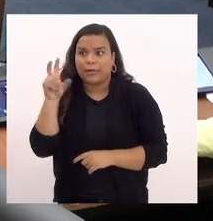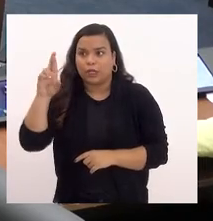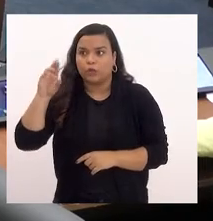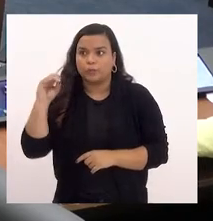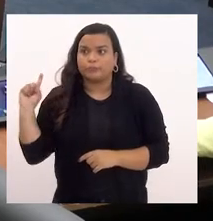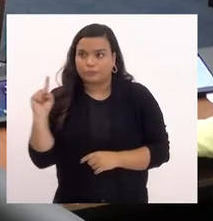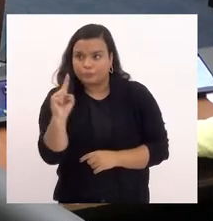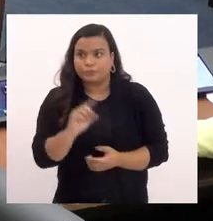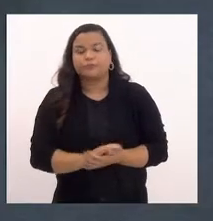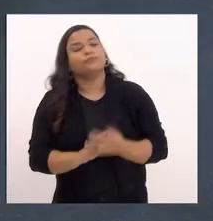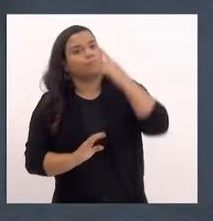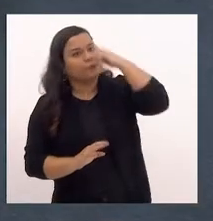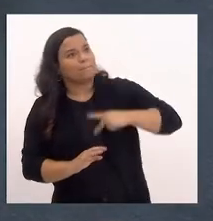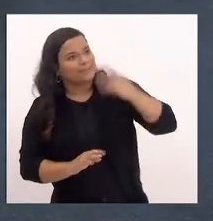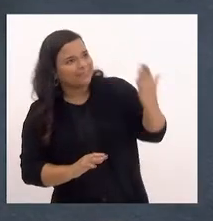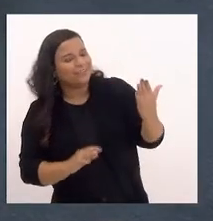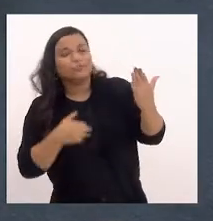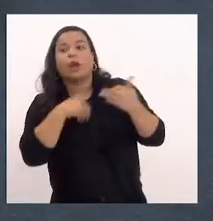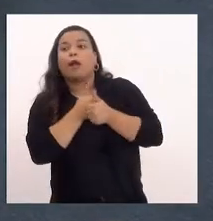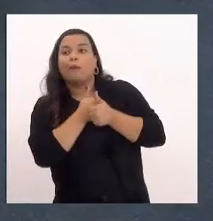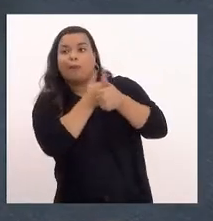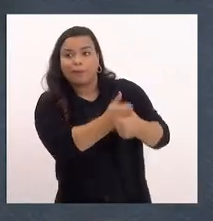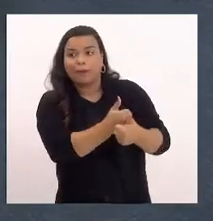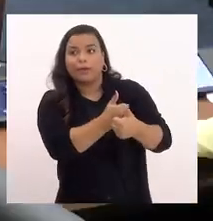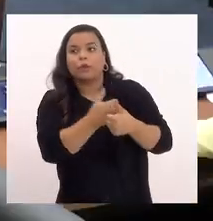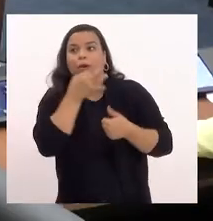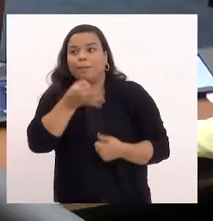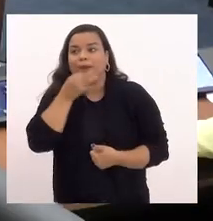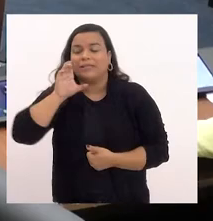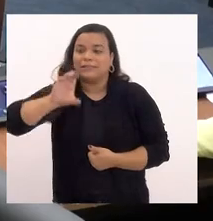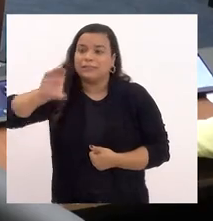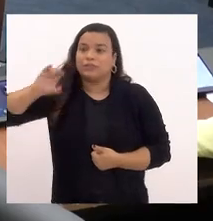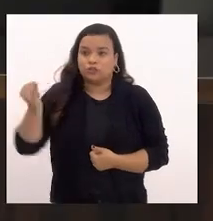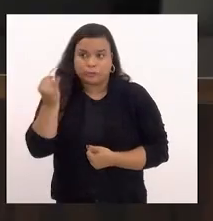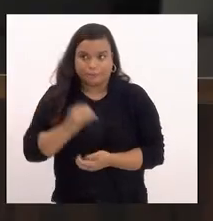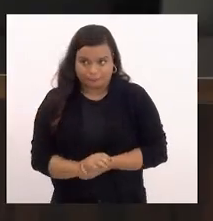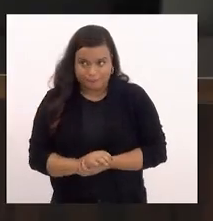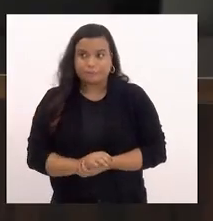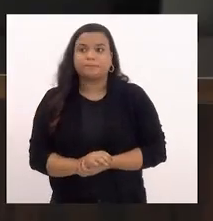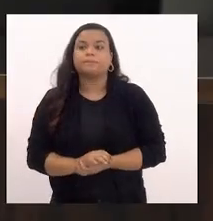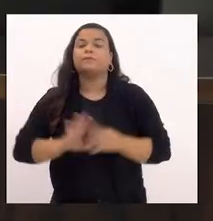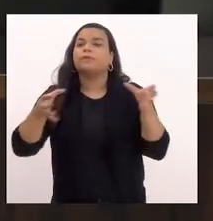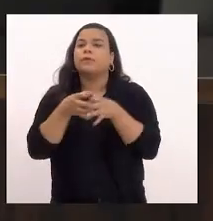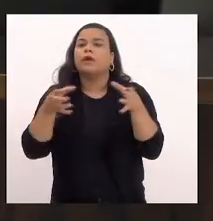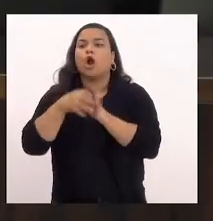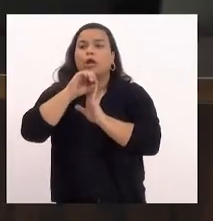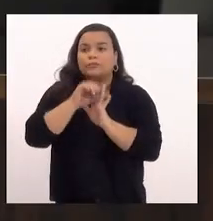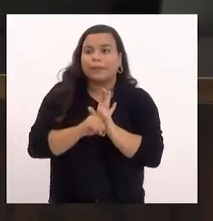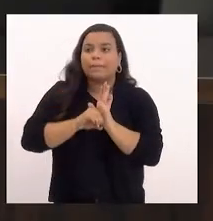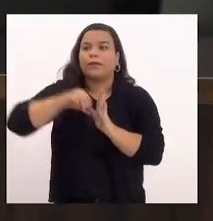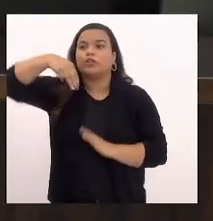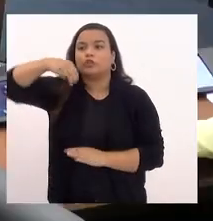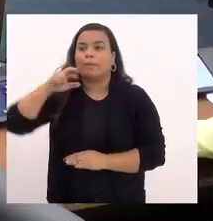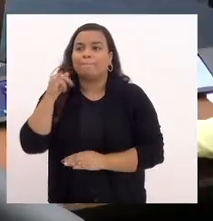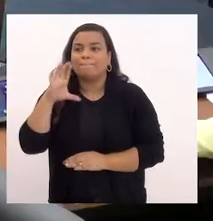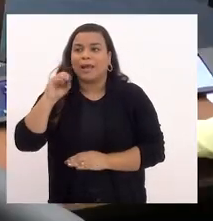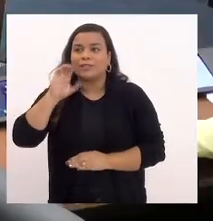Presidente, acompanha o parecer da CCJ. Pela Comissão de Orçamento, deputado Márcio Canella.